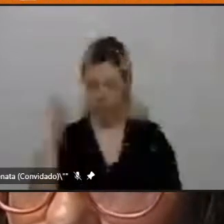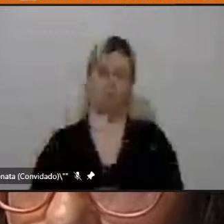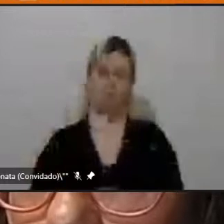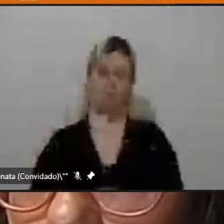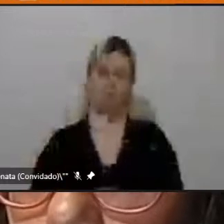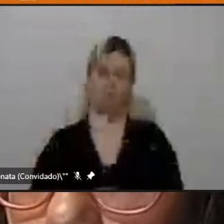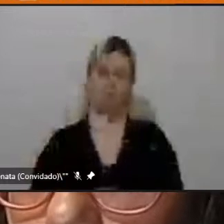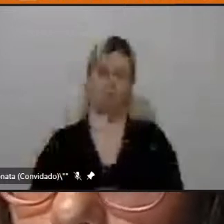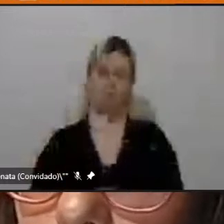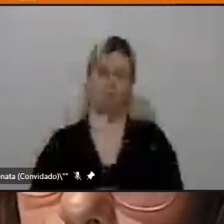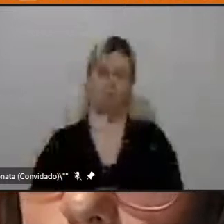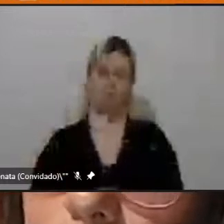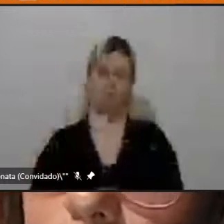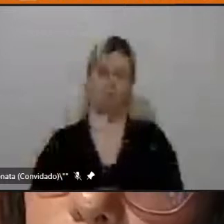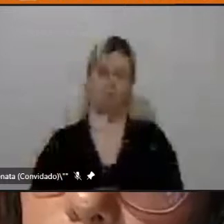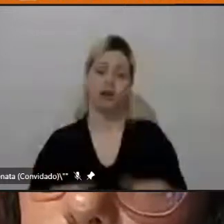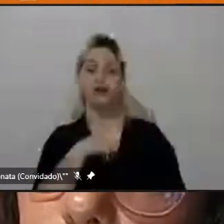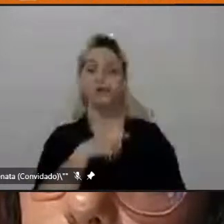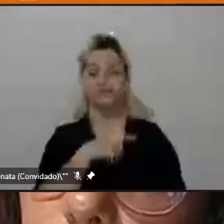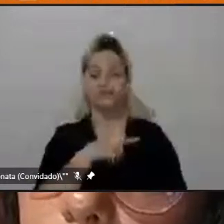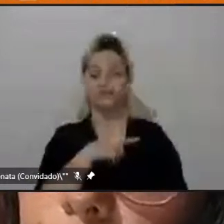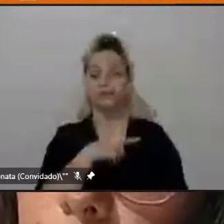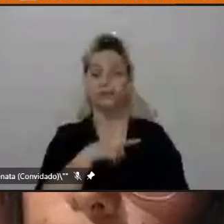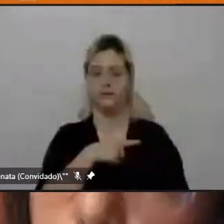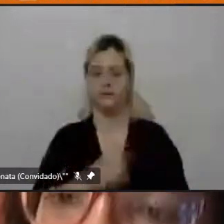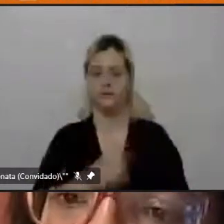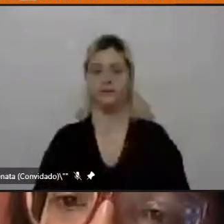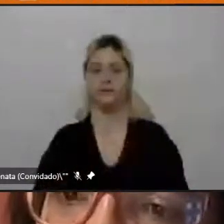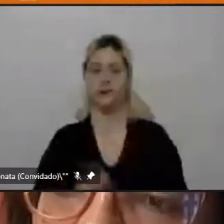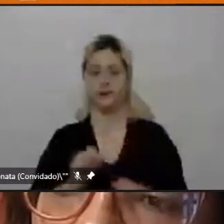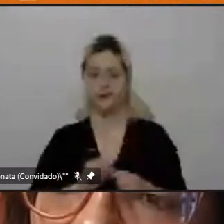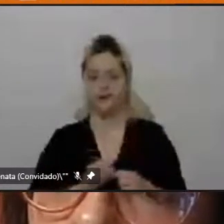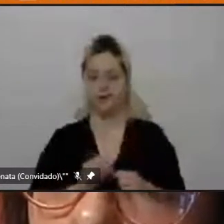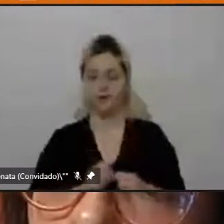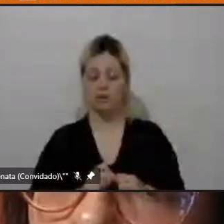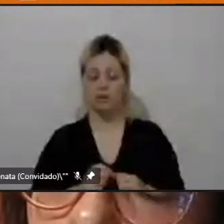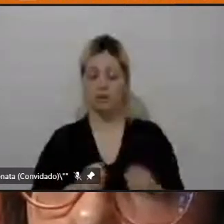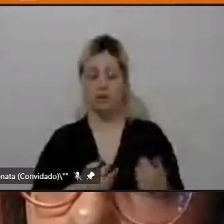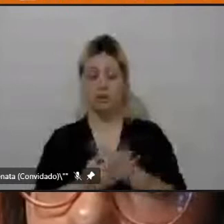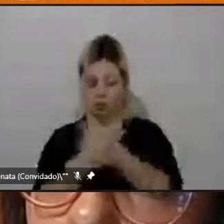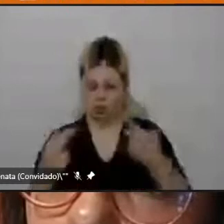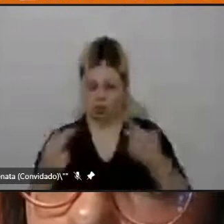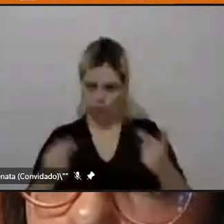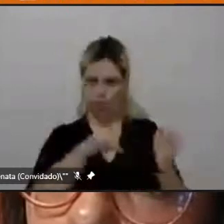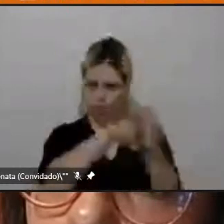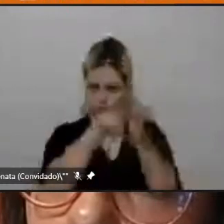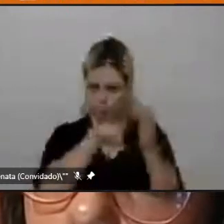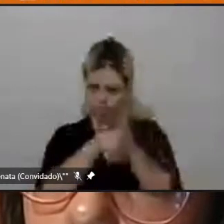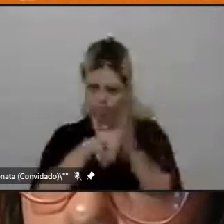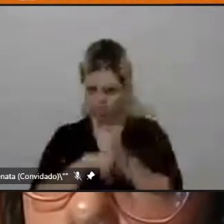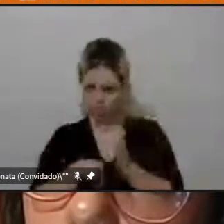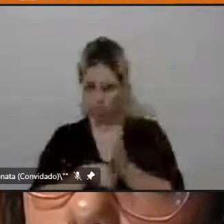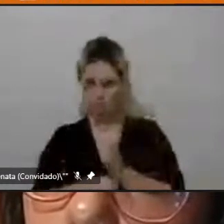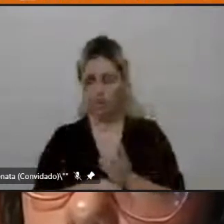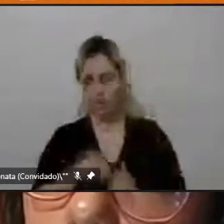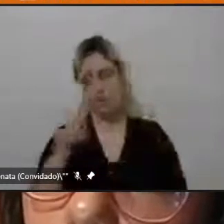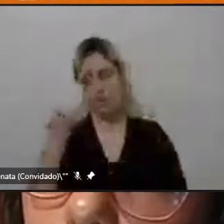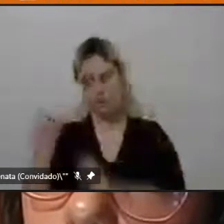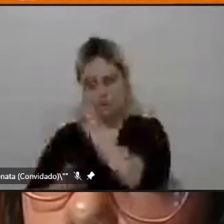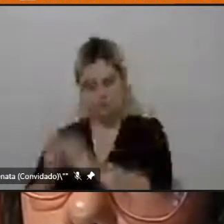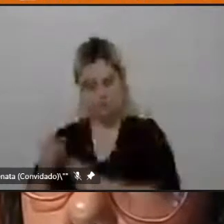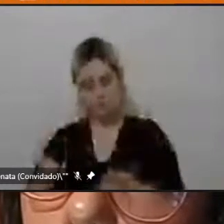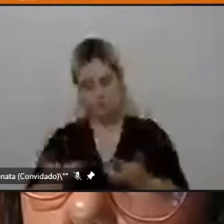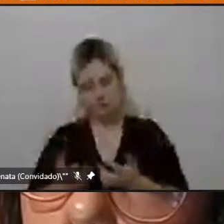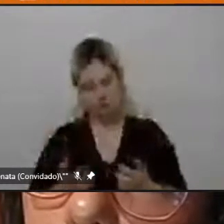gente tem, então, aqui, vou fazer um bloco de perguntas. Quem quiser fazer perguntas tanto aqui na